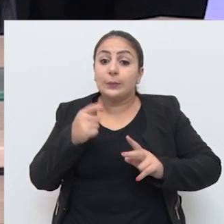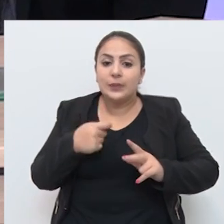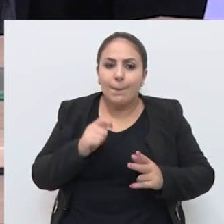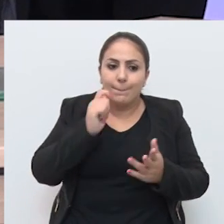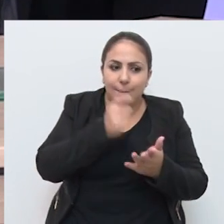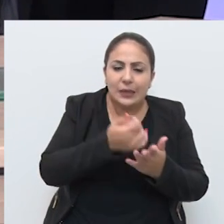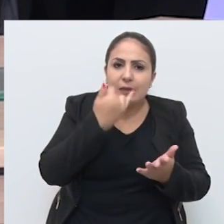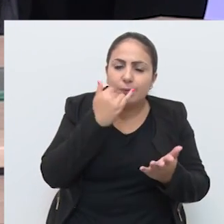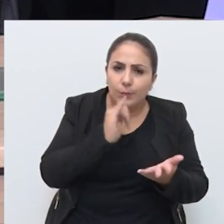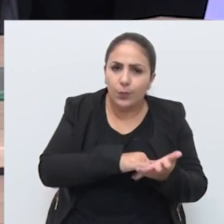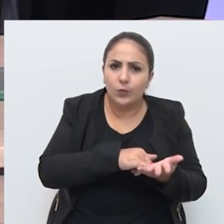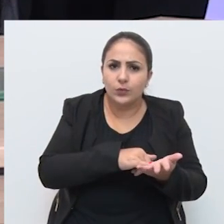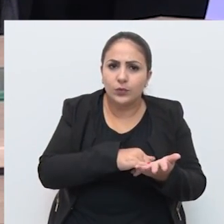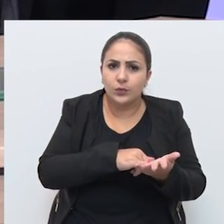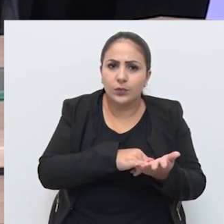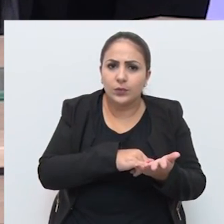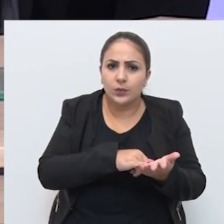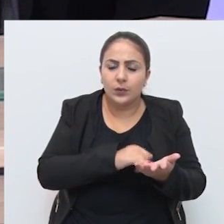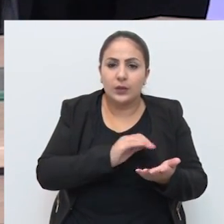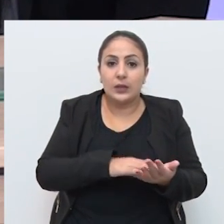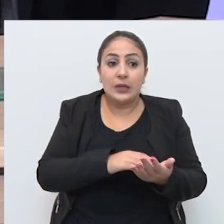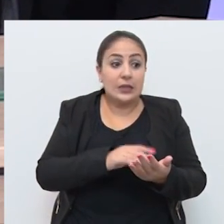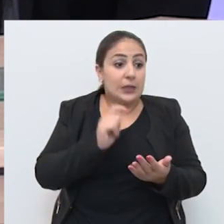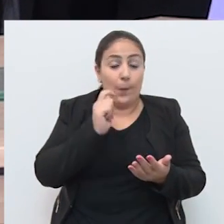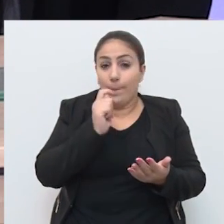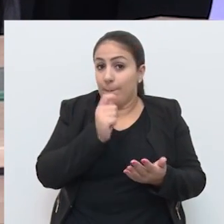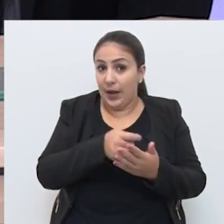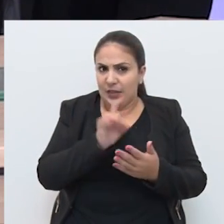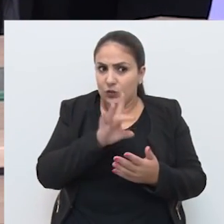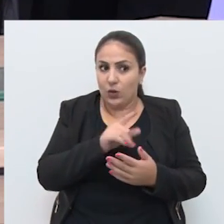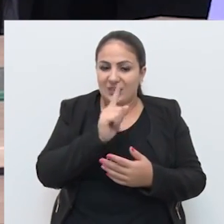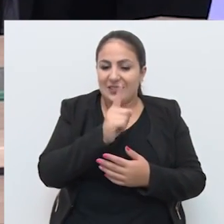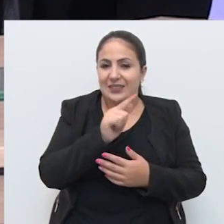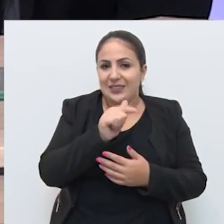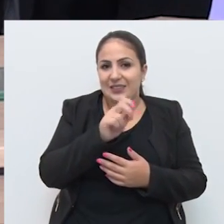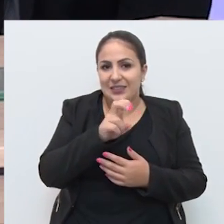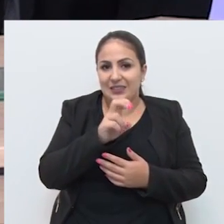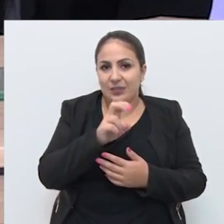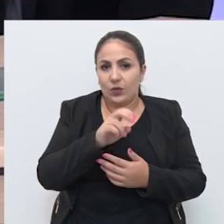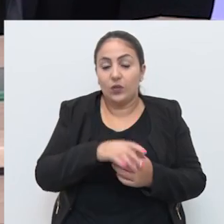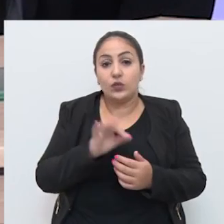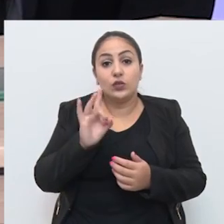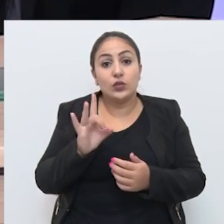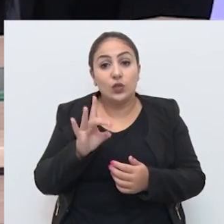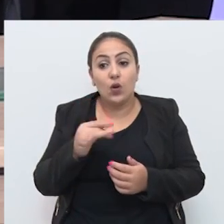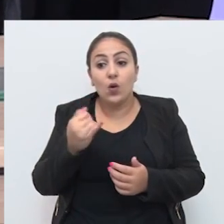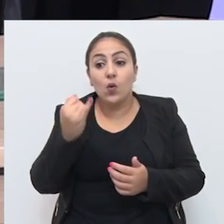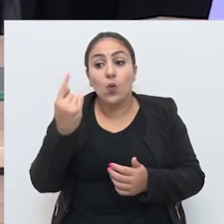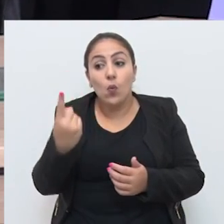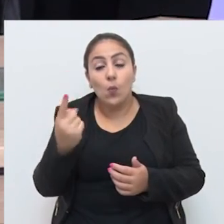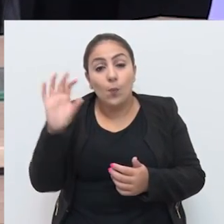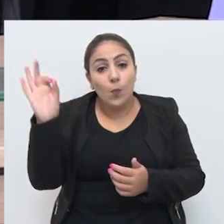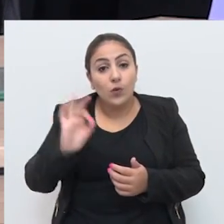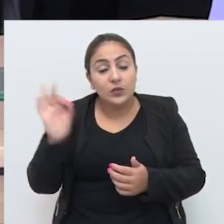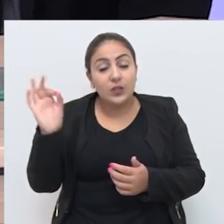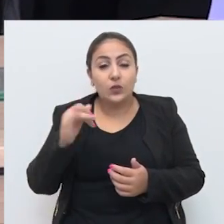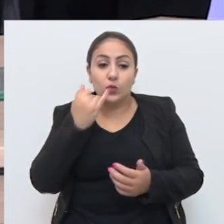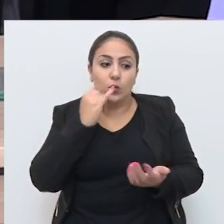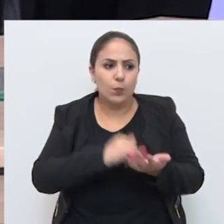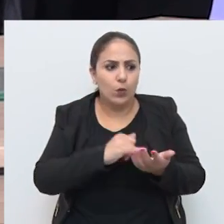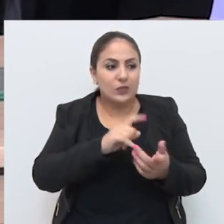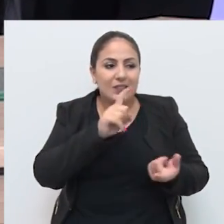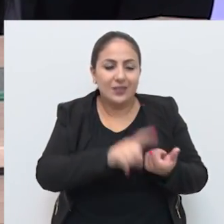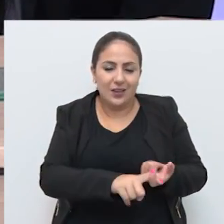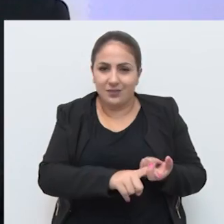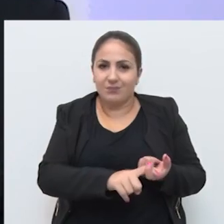imposto a pagar não paga 165, paga um valor maior, que é 1% do imposto devido.